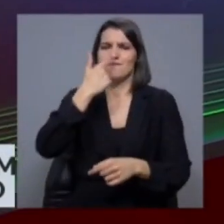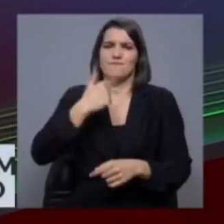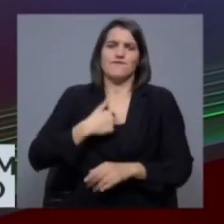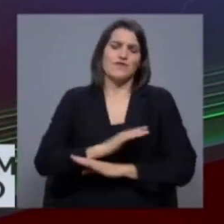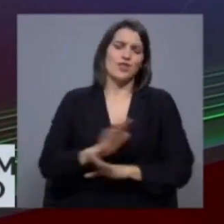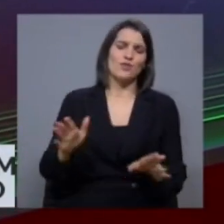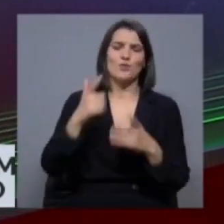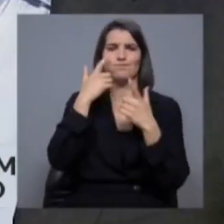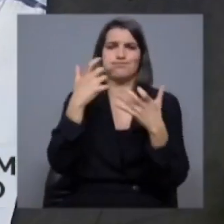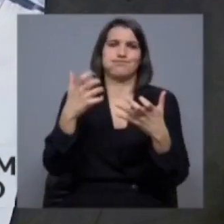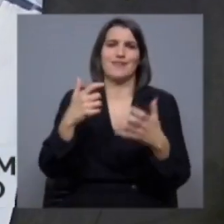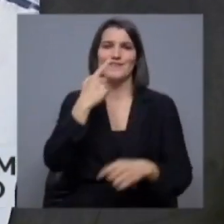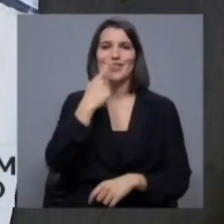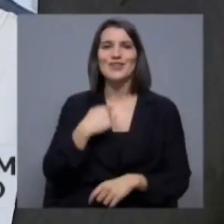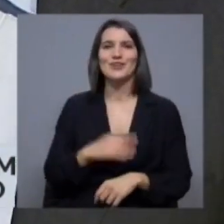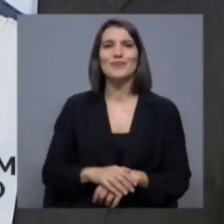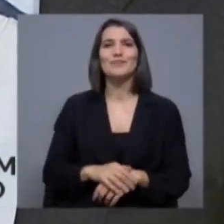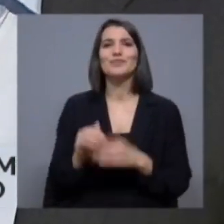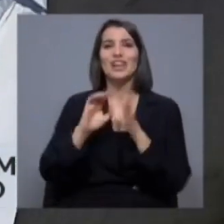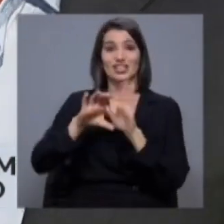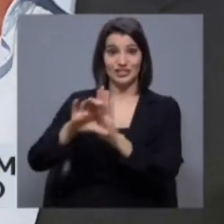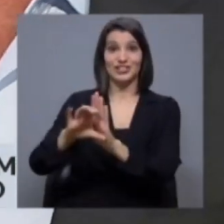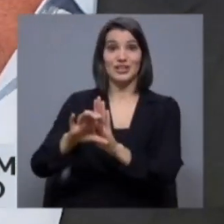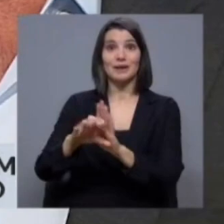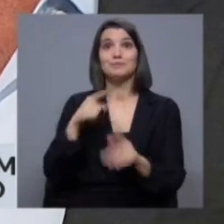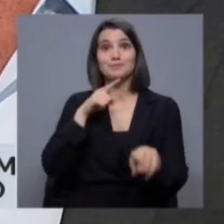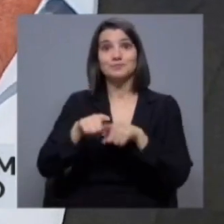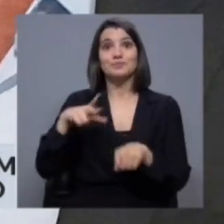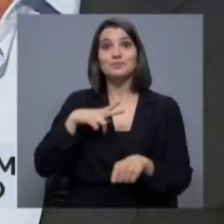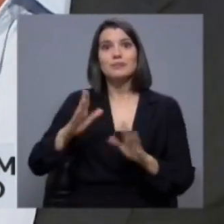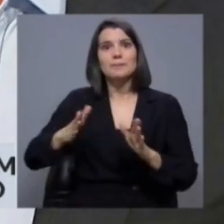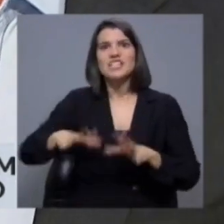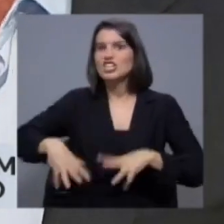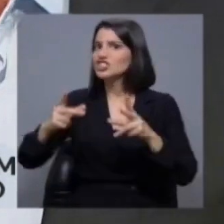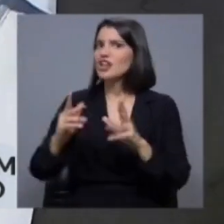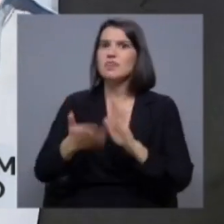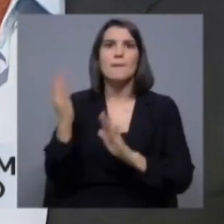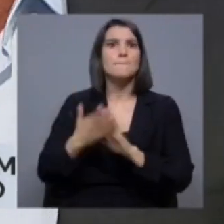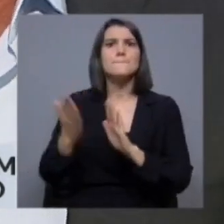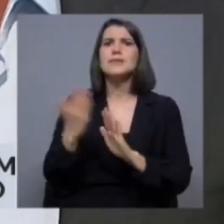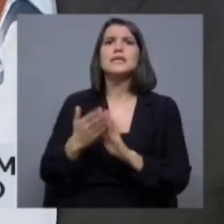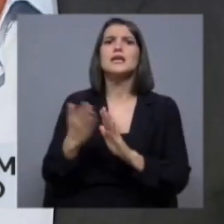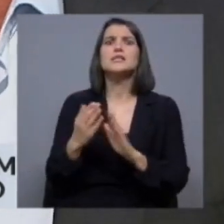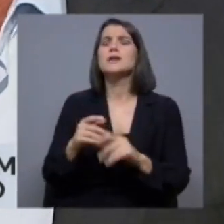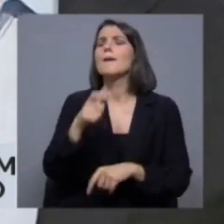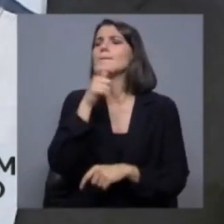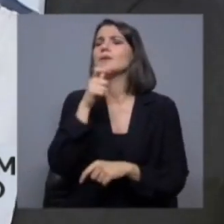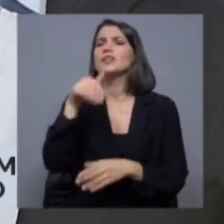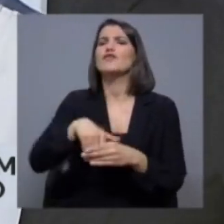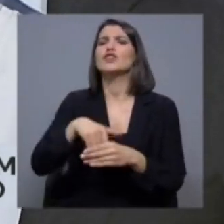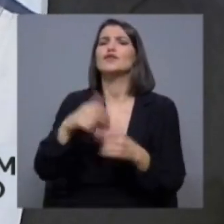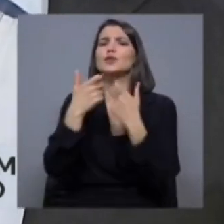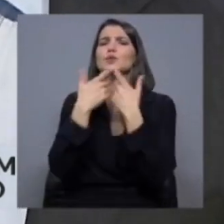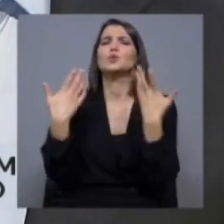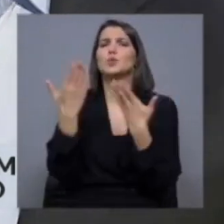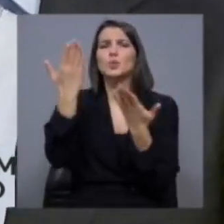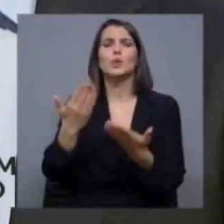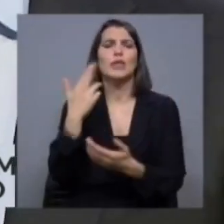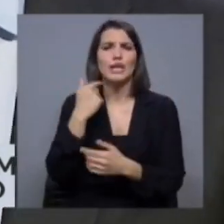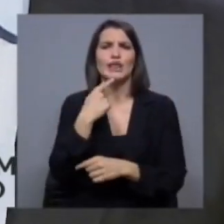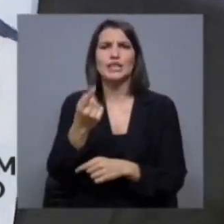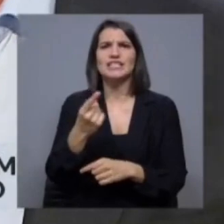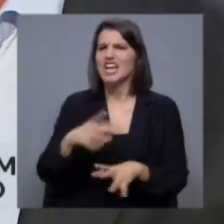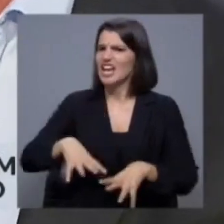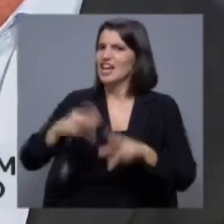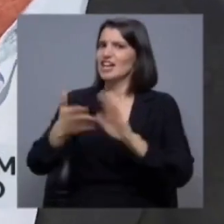falhou o chegar assim não quer dizer que ser muito pressa custo custar pergunta é importante tudo caiu a dar dentro com frio